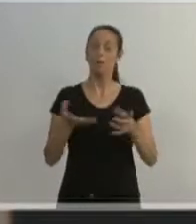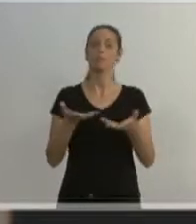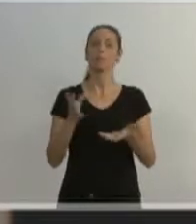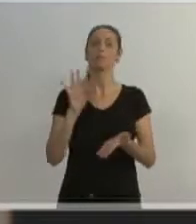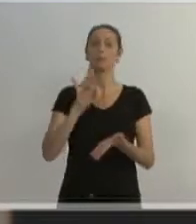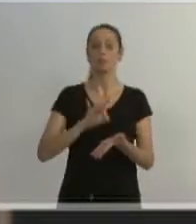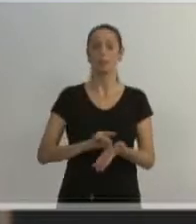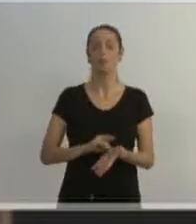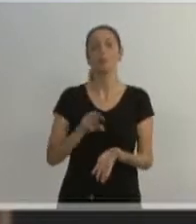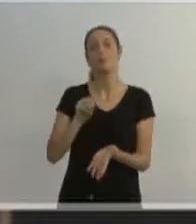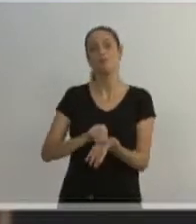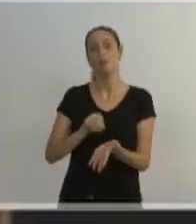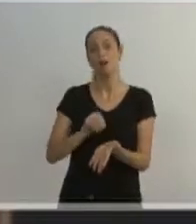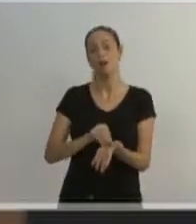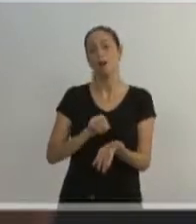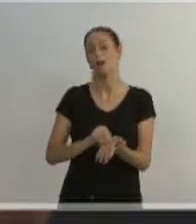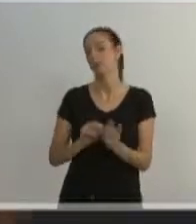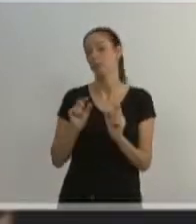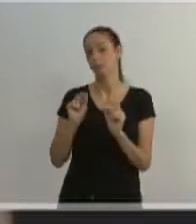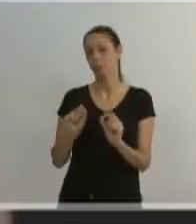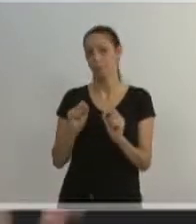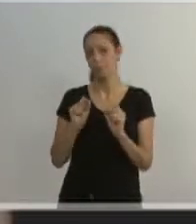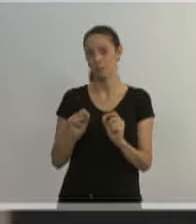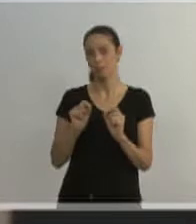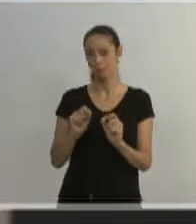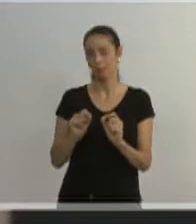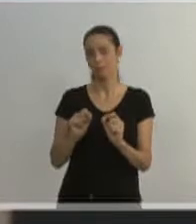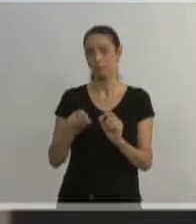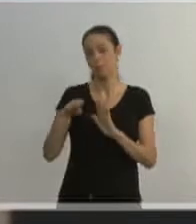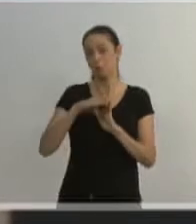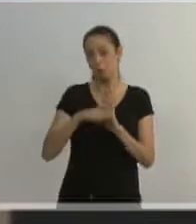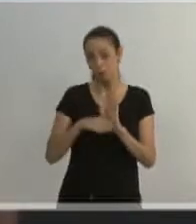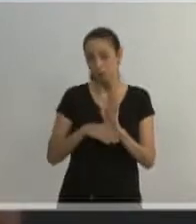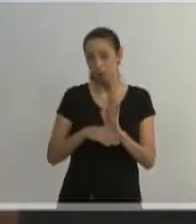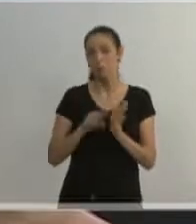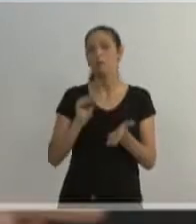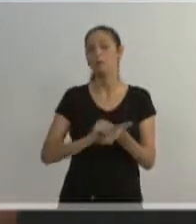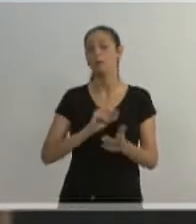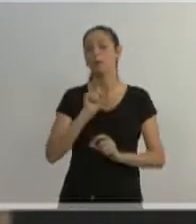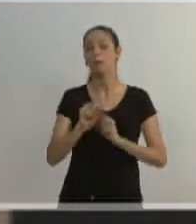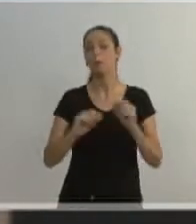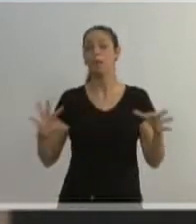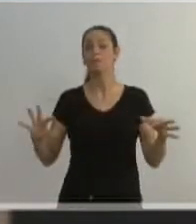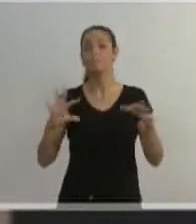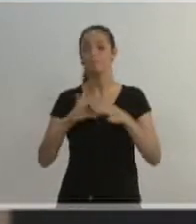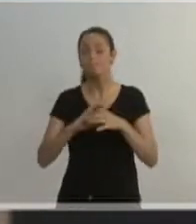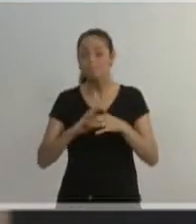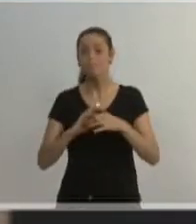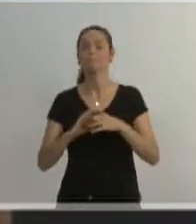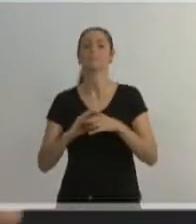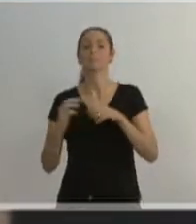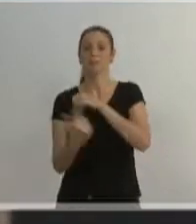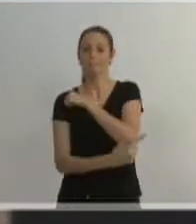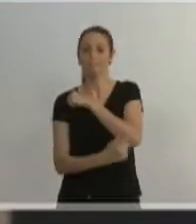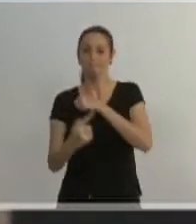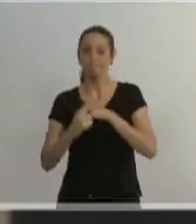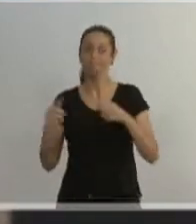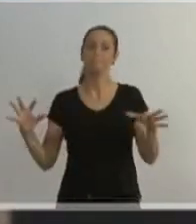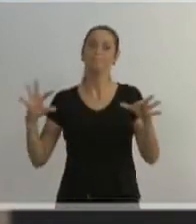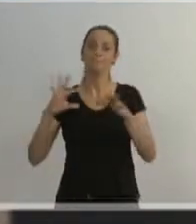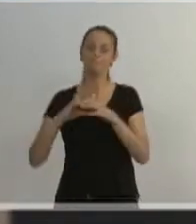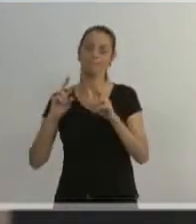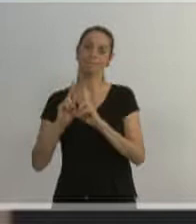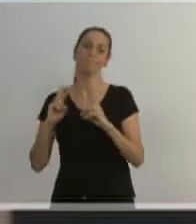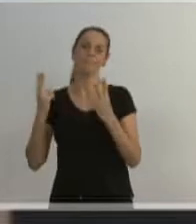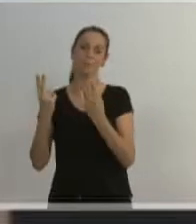ausência em todo esse pacote programa ou seja da ligação para garcia a ligação delegacia